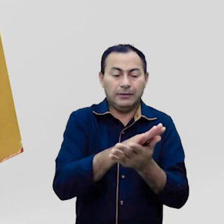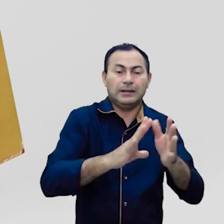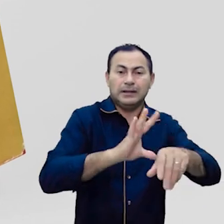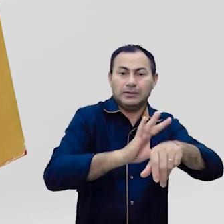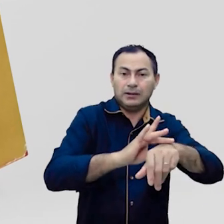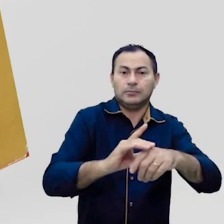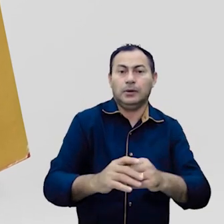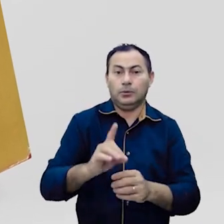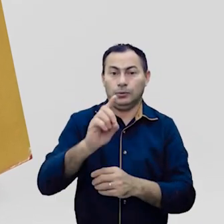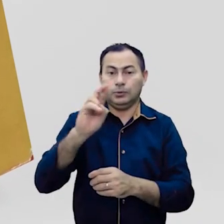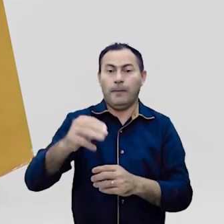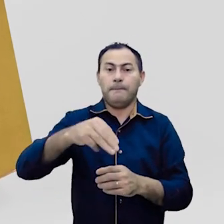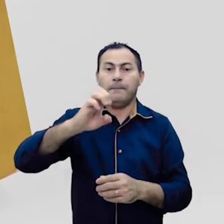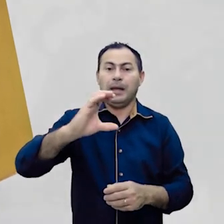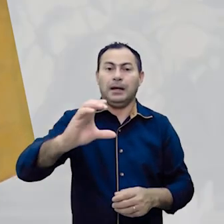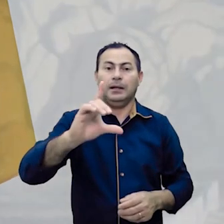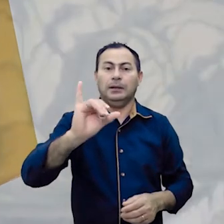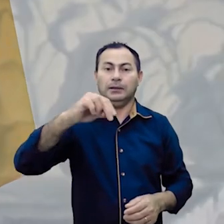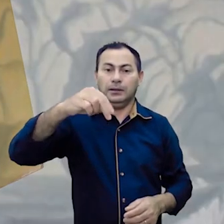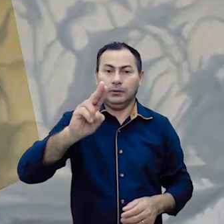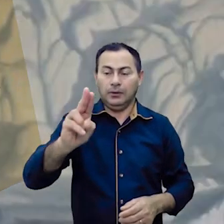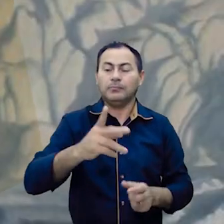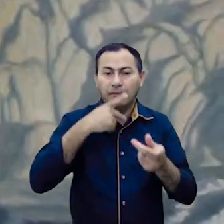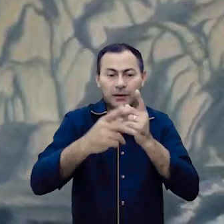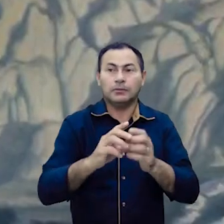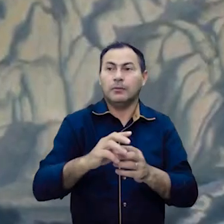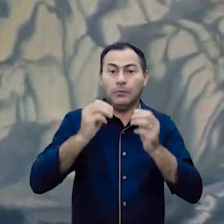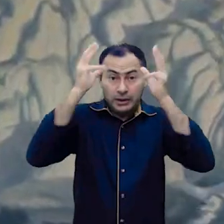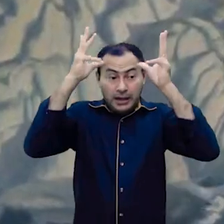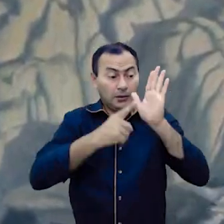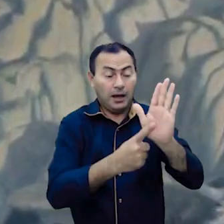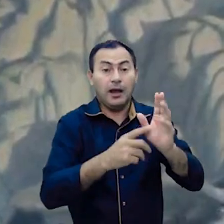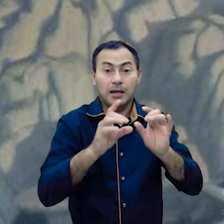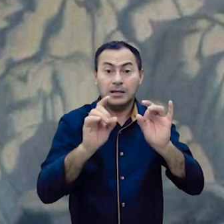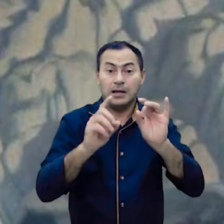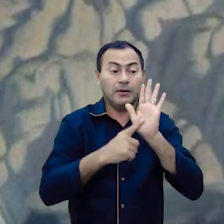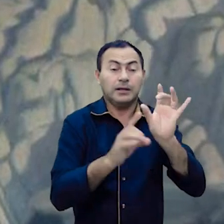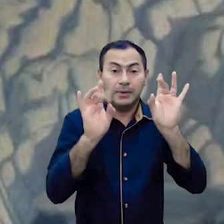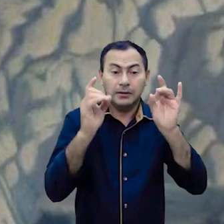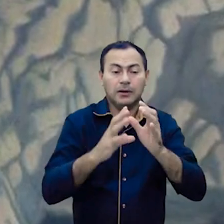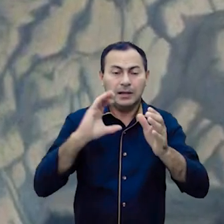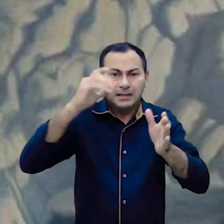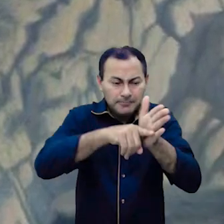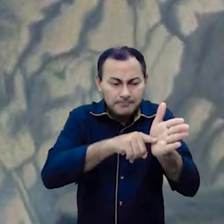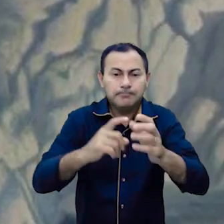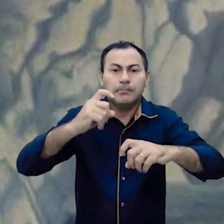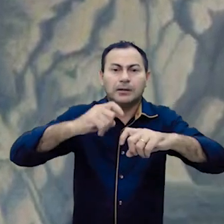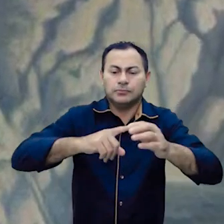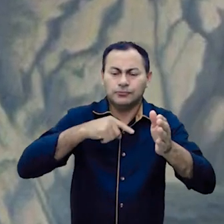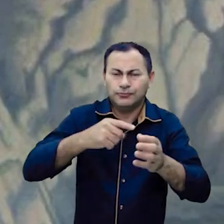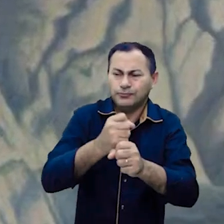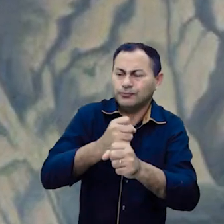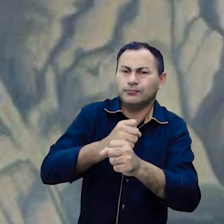nenhuma dessas doenças o doutor mostra que sim Moisés não teve uma revelação especial então ele escavou a ciência